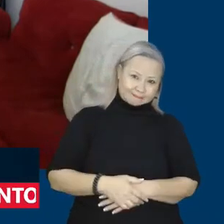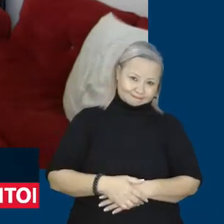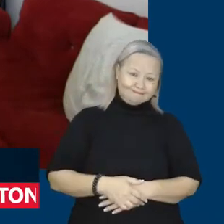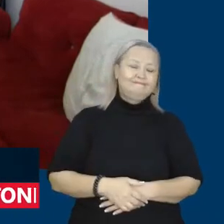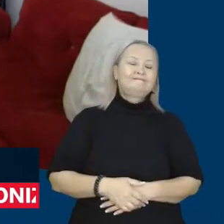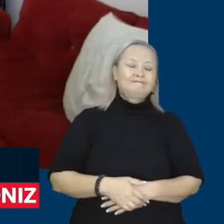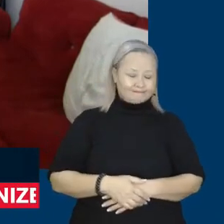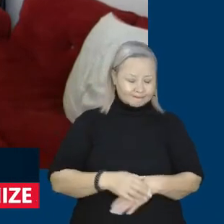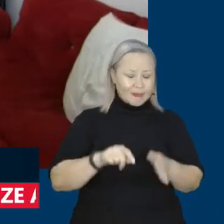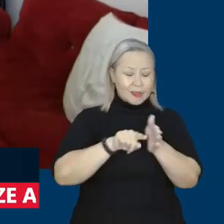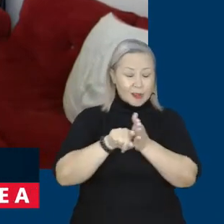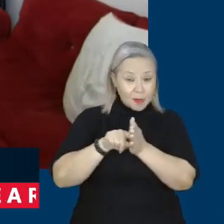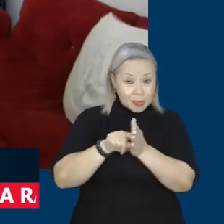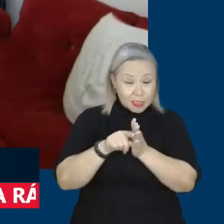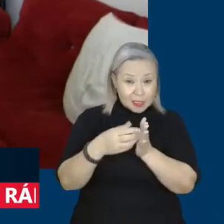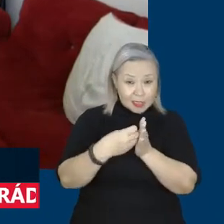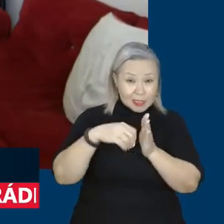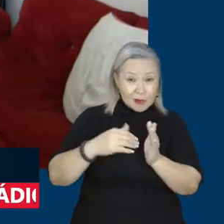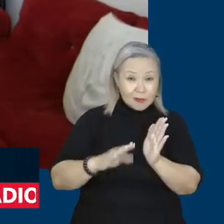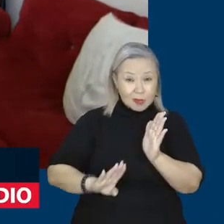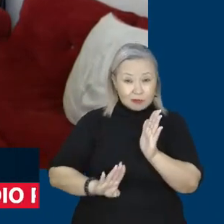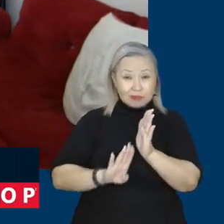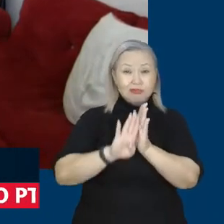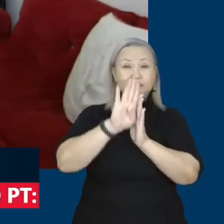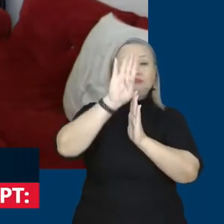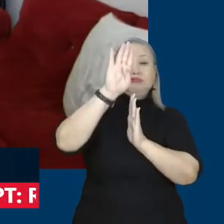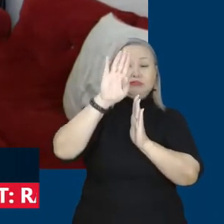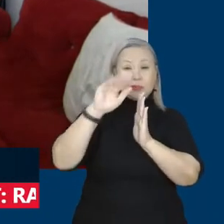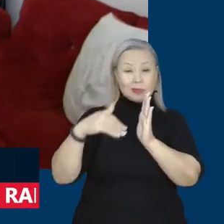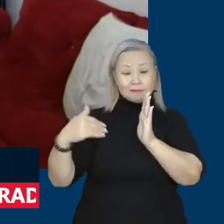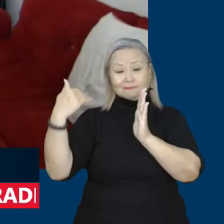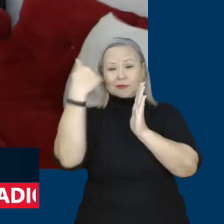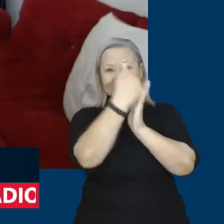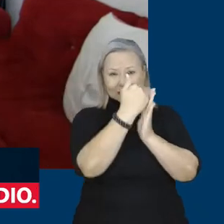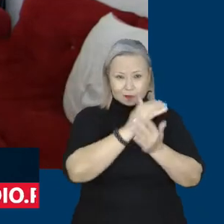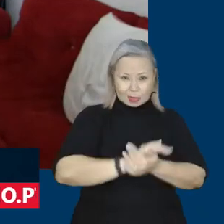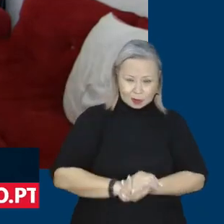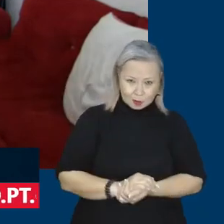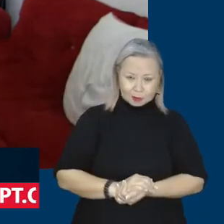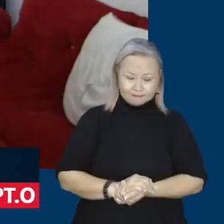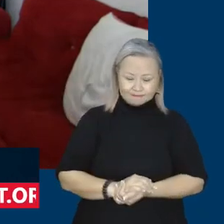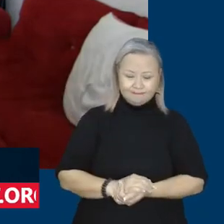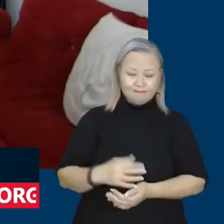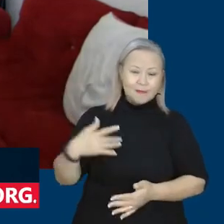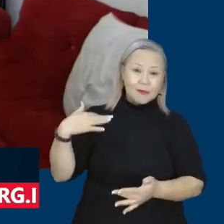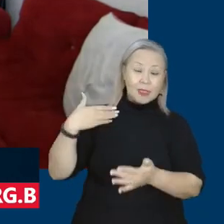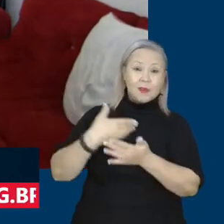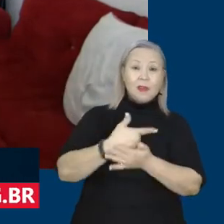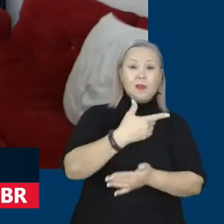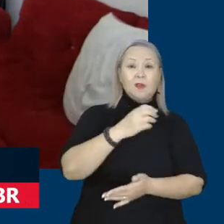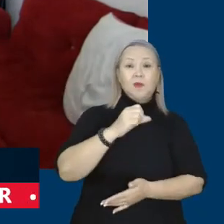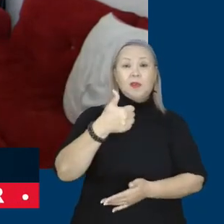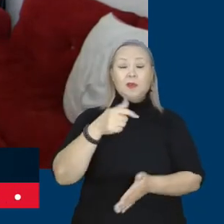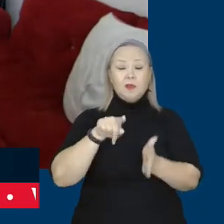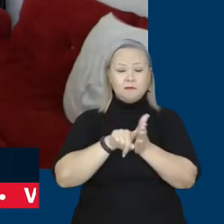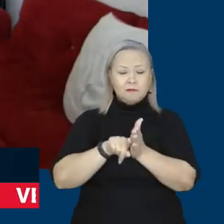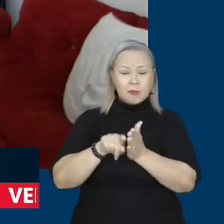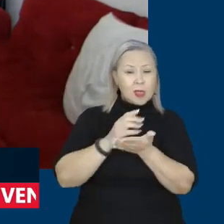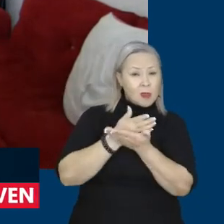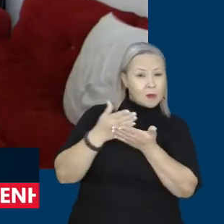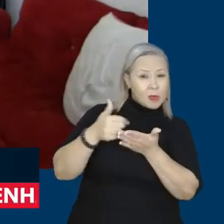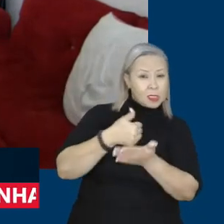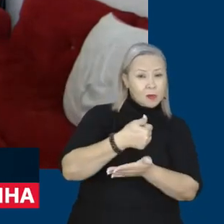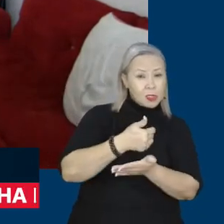desde que o IBGE começou a fazer esse levantamento essa série histórica em 2012 Além disso entre 2020